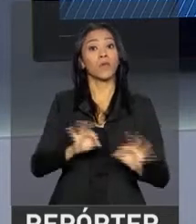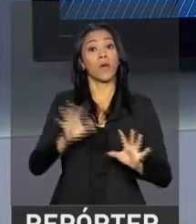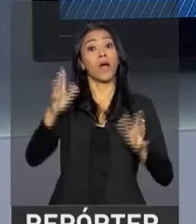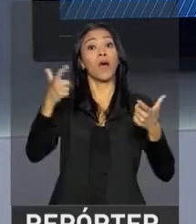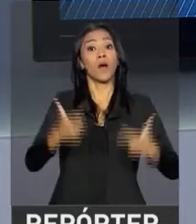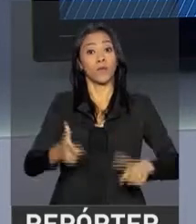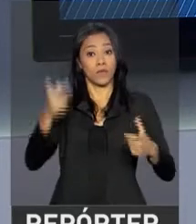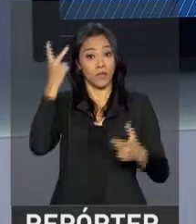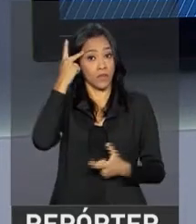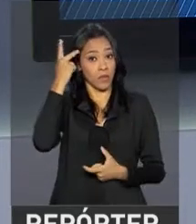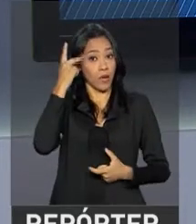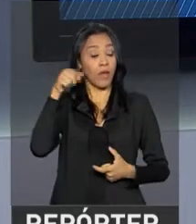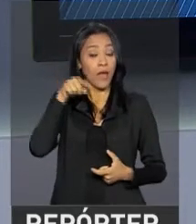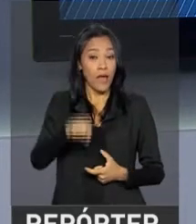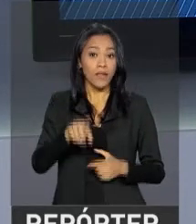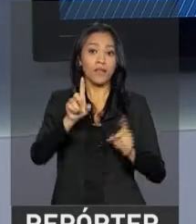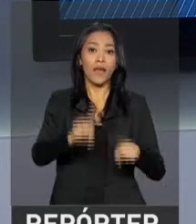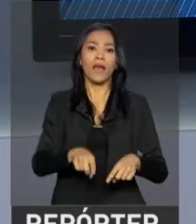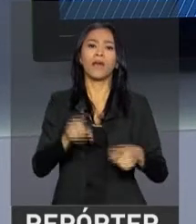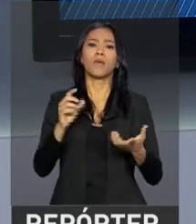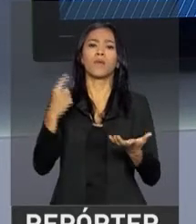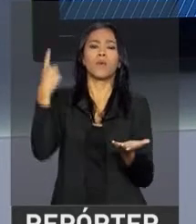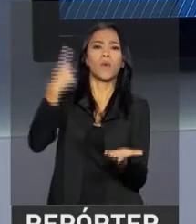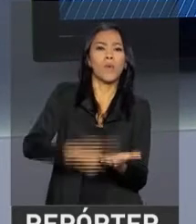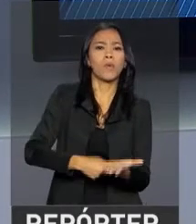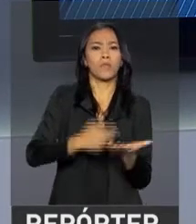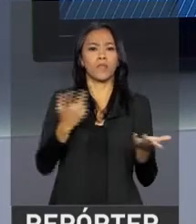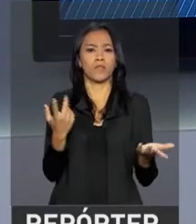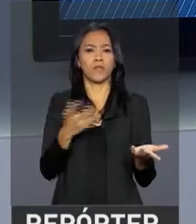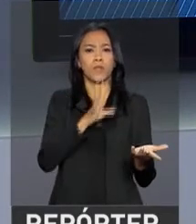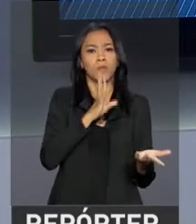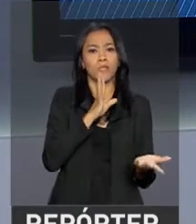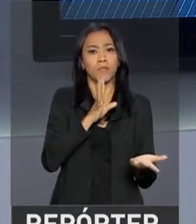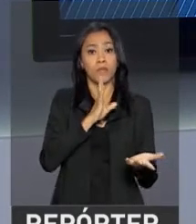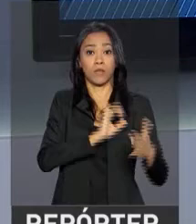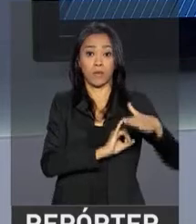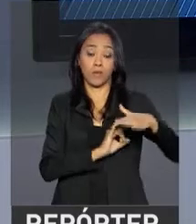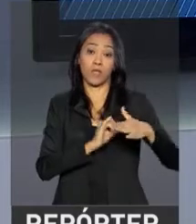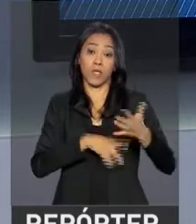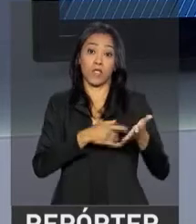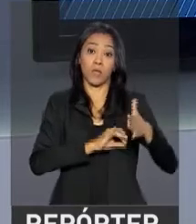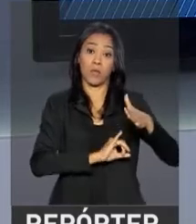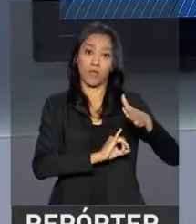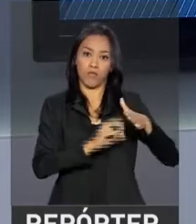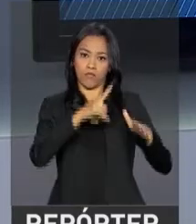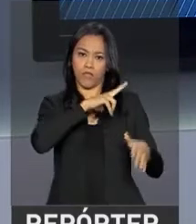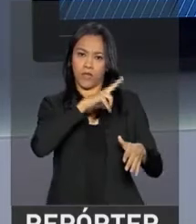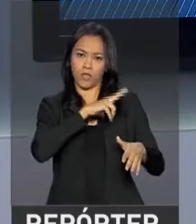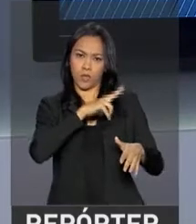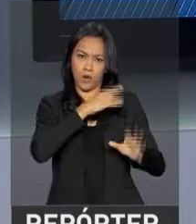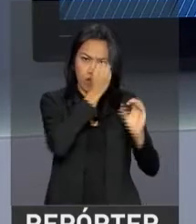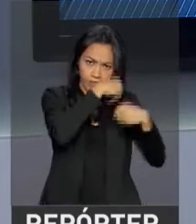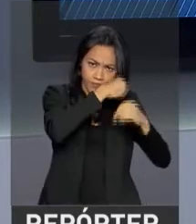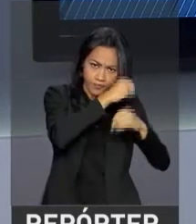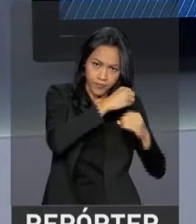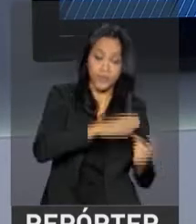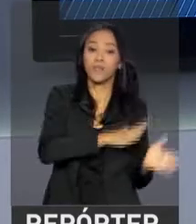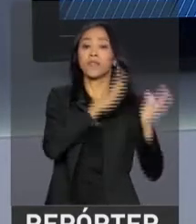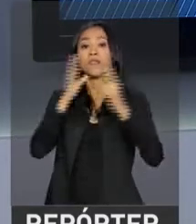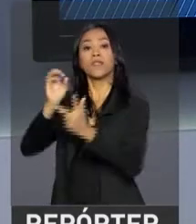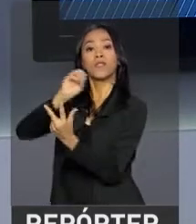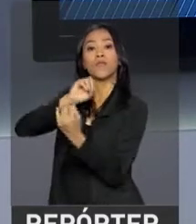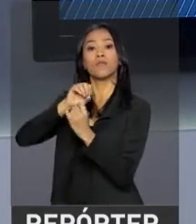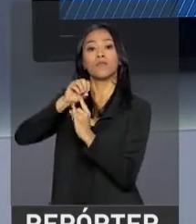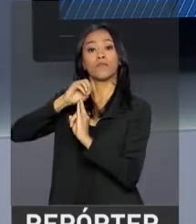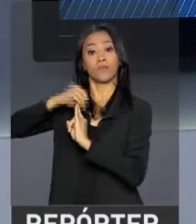paulo a medida faz parte de um acordo de transferência tecnológica entre um laboratório privado eo instituto de tecnologia de biomanguinhos